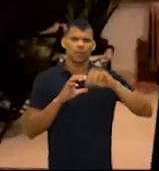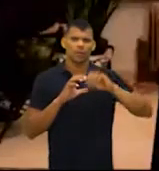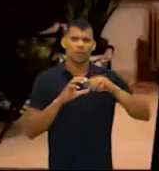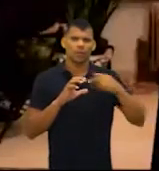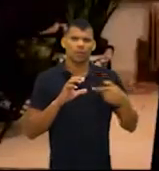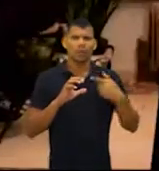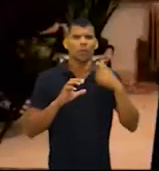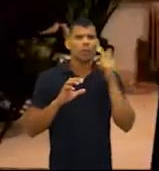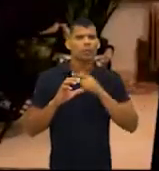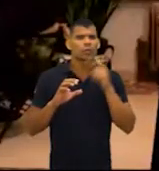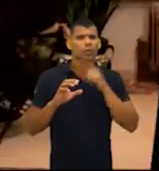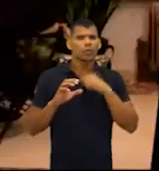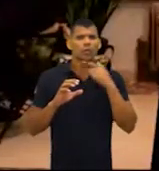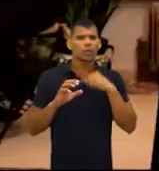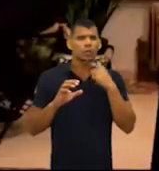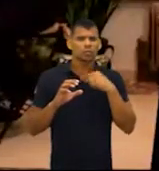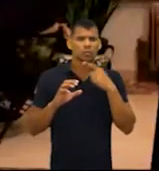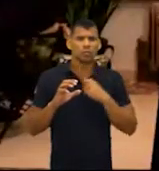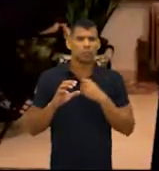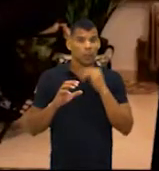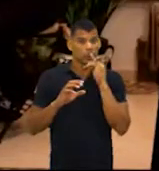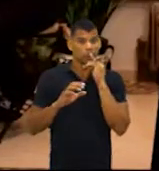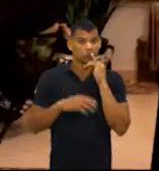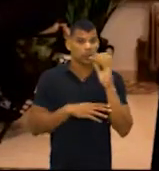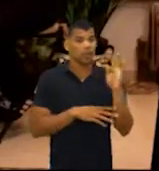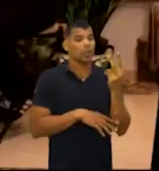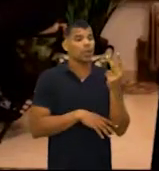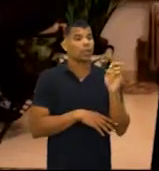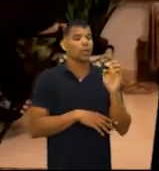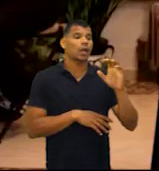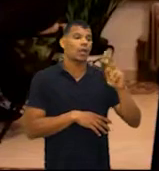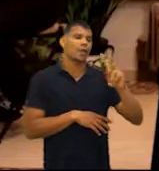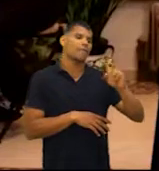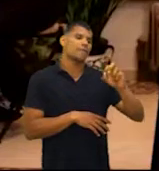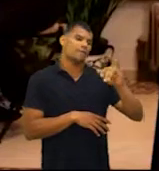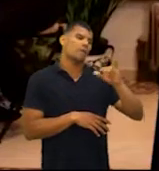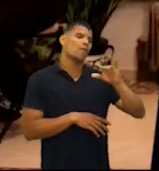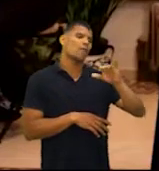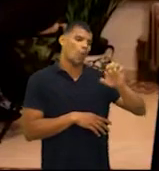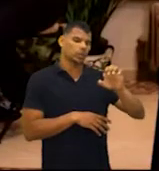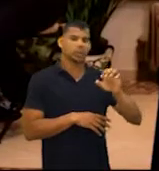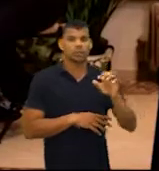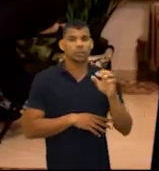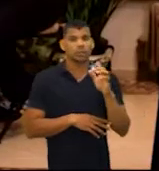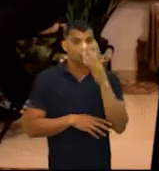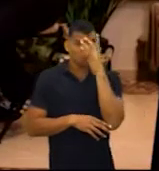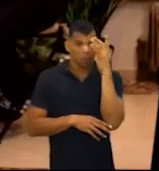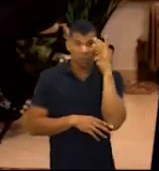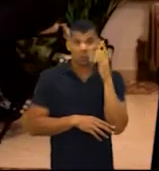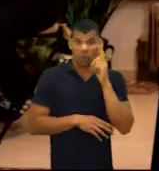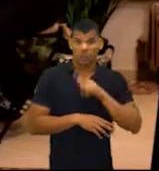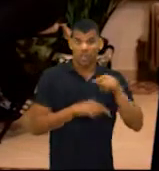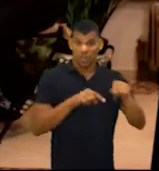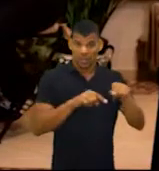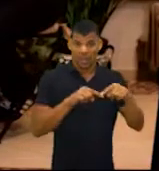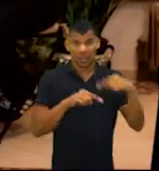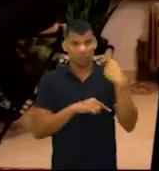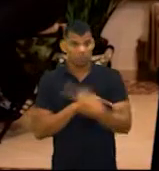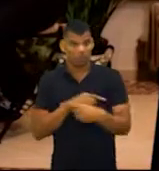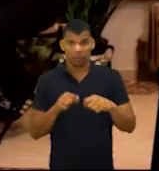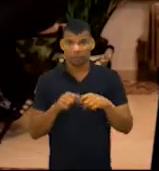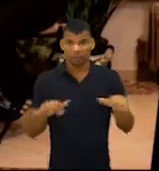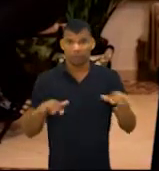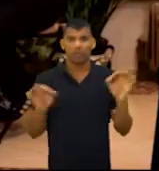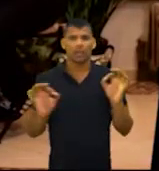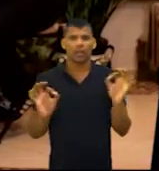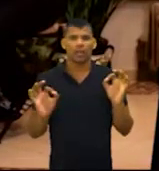repassar, eu sinto que a Globo não consegue repassar essas pessoas que saem todas do Voice Brasil e o público não absorve. As